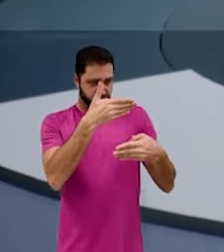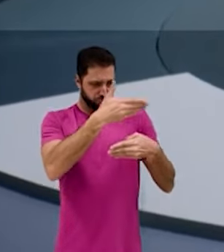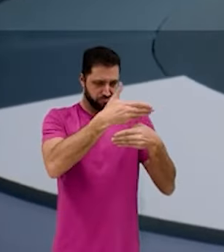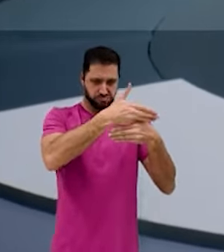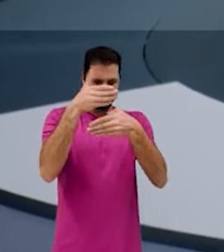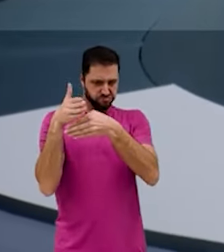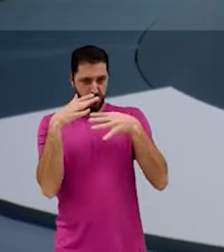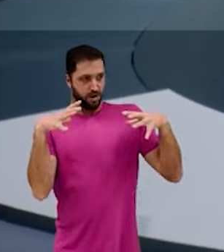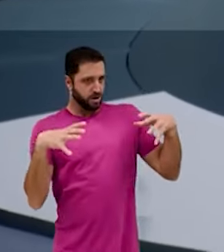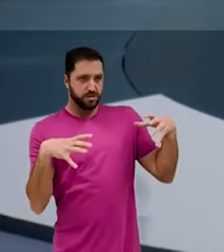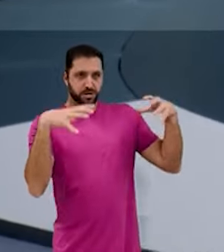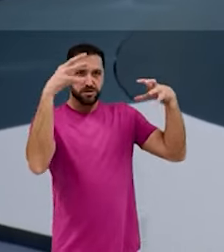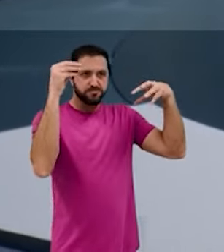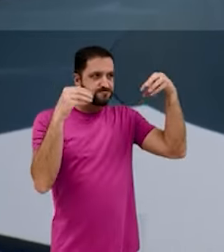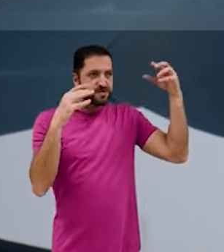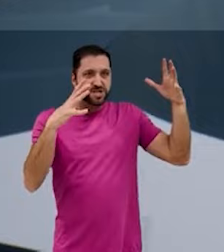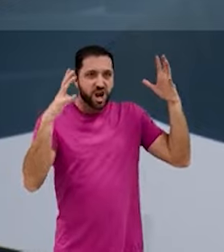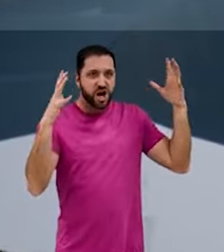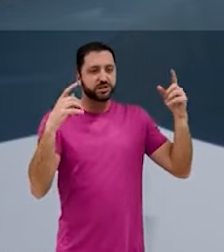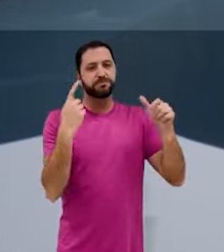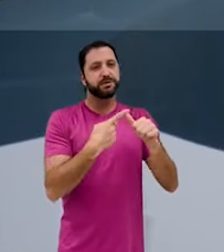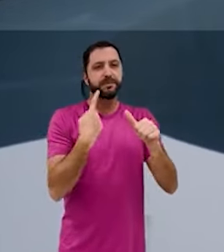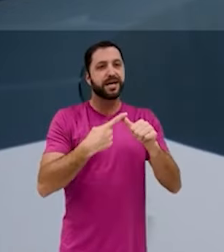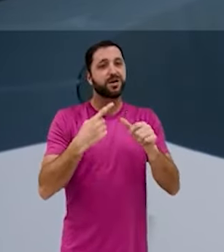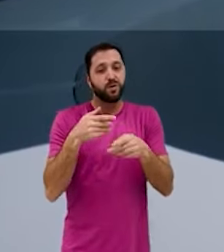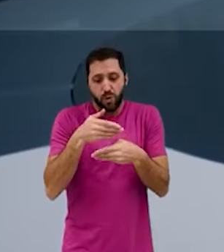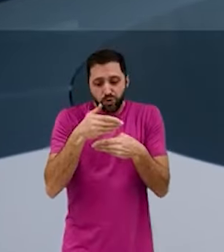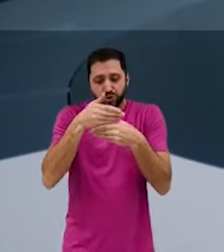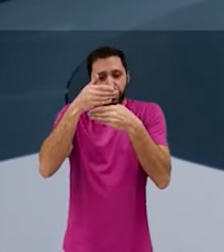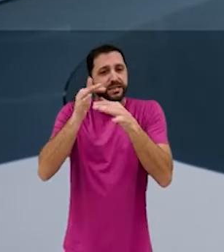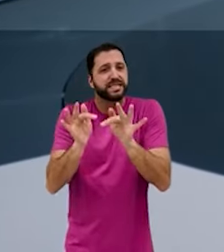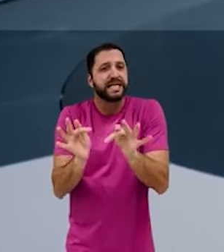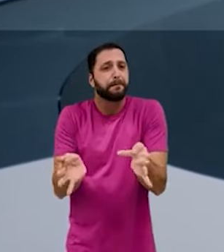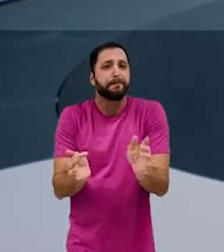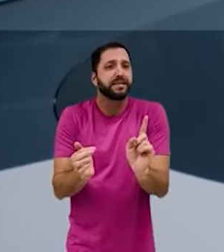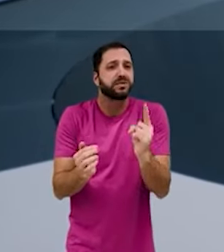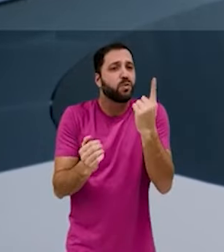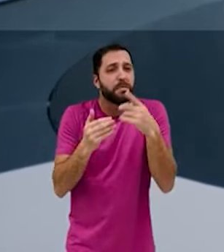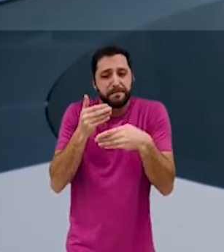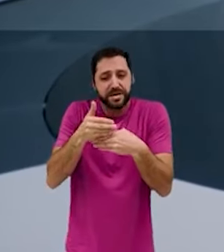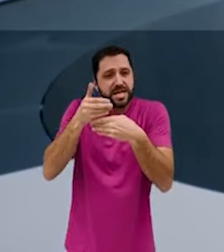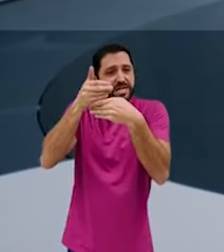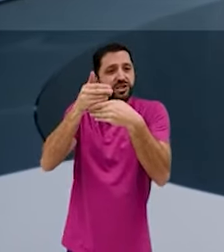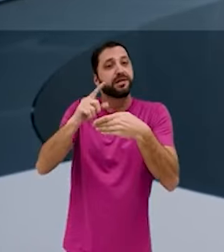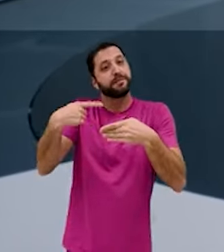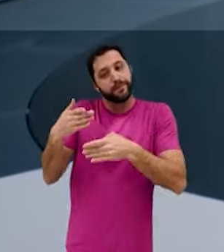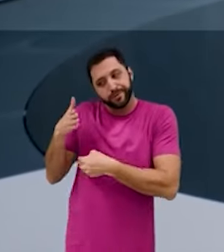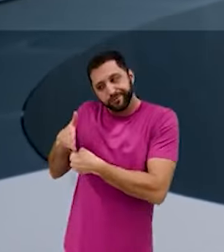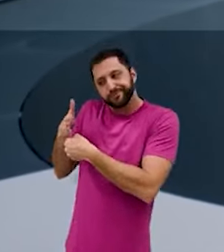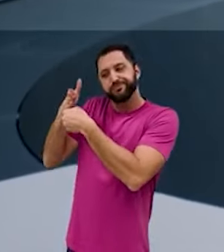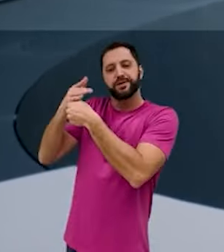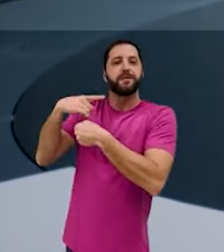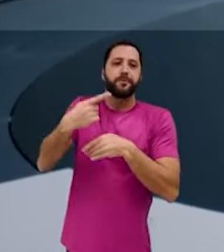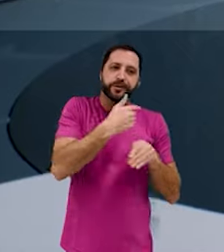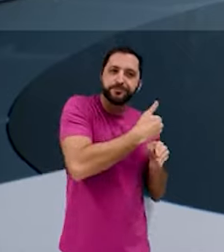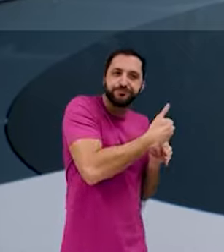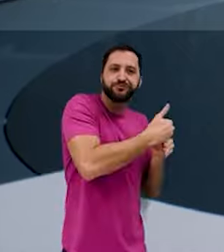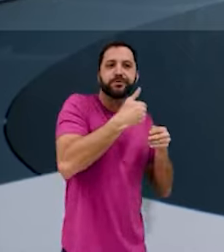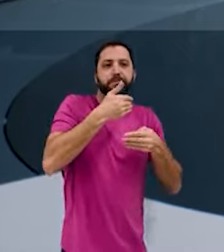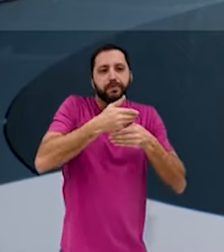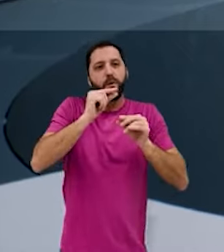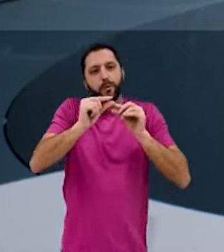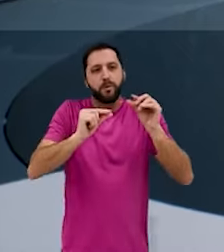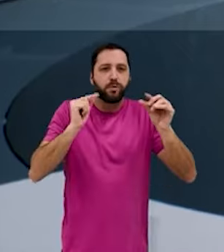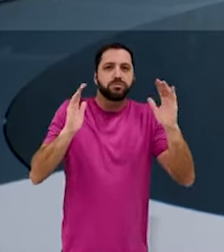você precisa construir a primeira parede. Tem que ter a base, né? A primeira parede, não pensa no império. Constrói a parede. Construi uma, parabéns,